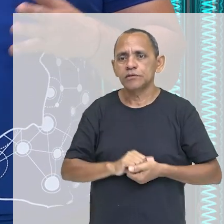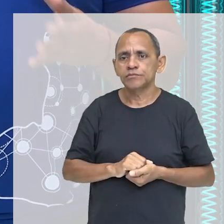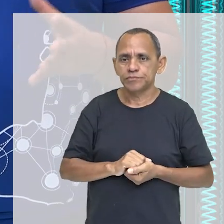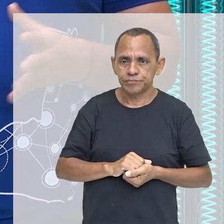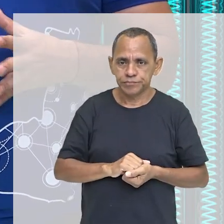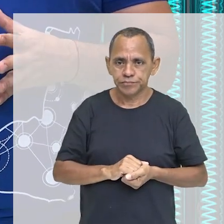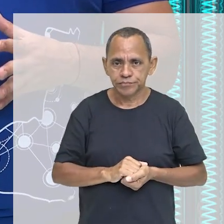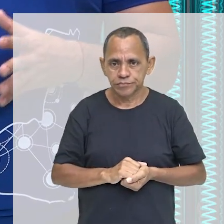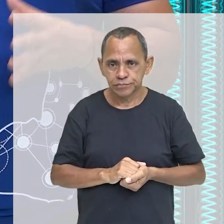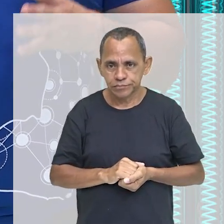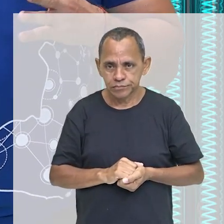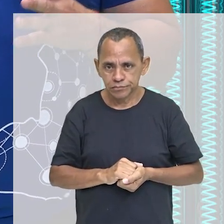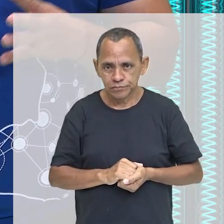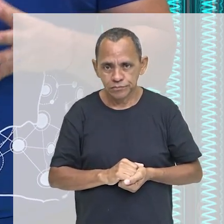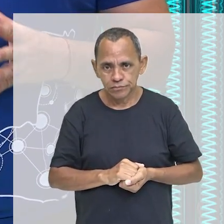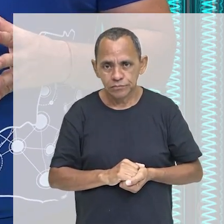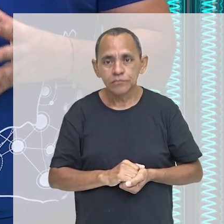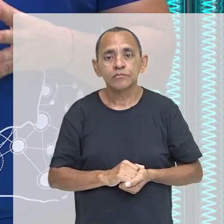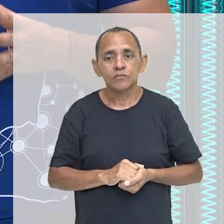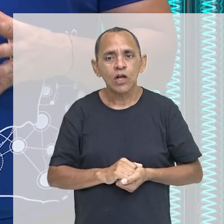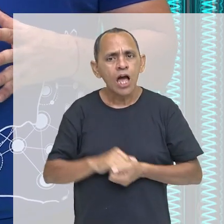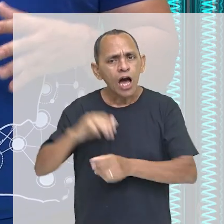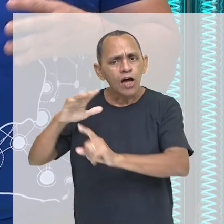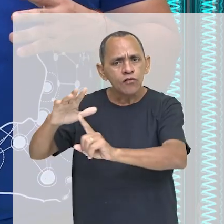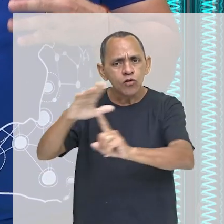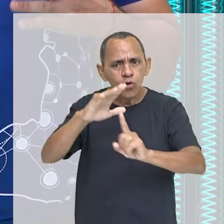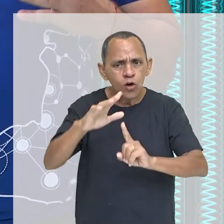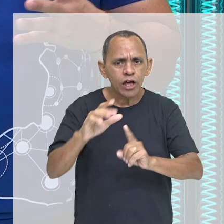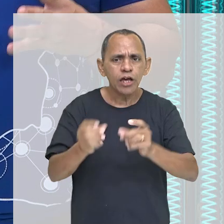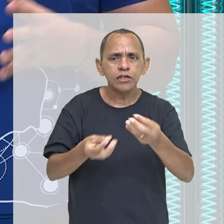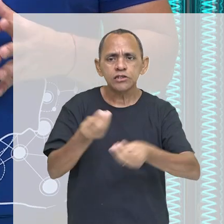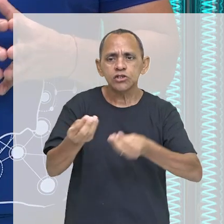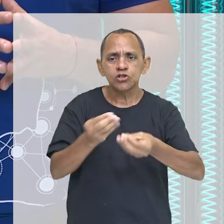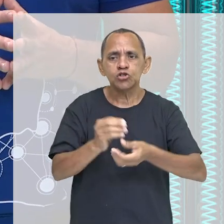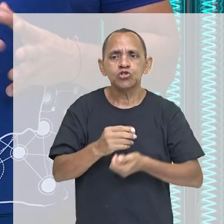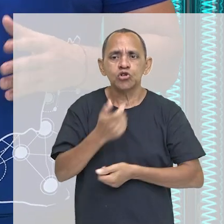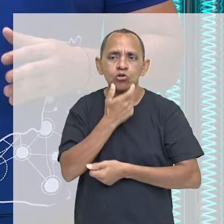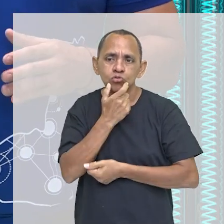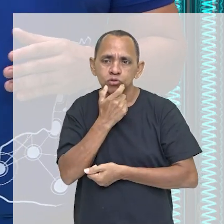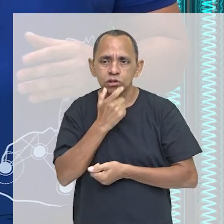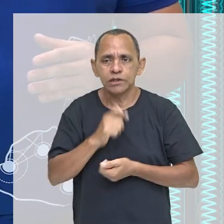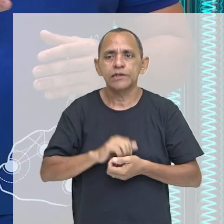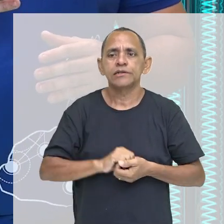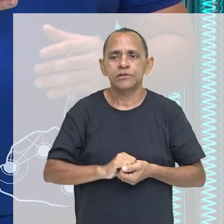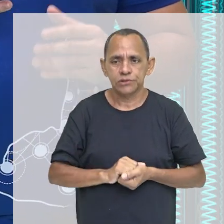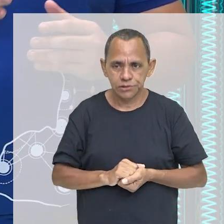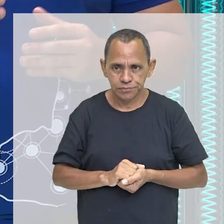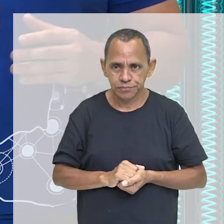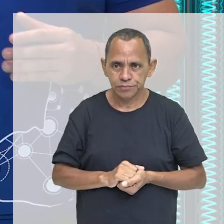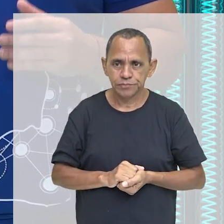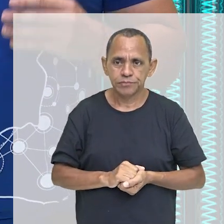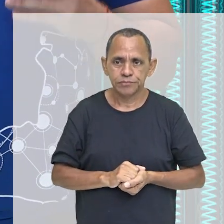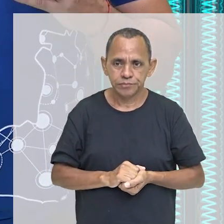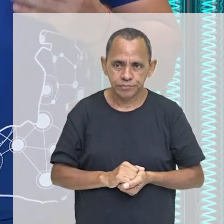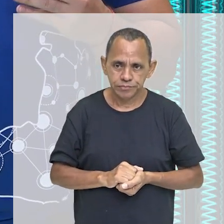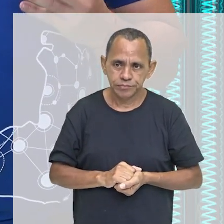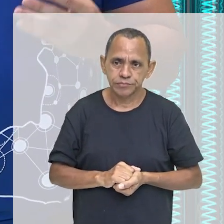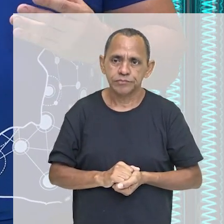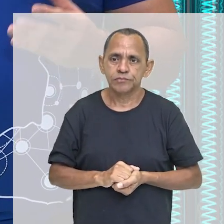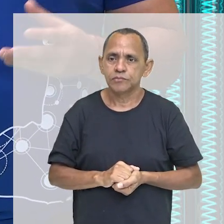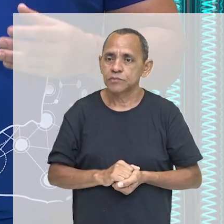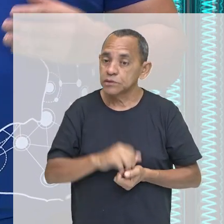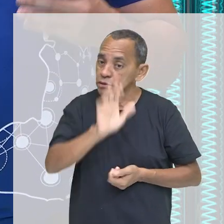entertainment on cultural norms and consumer behavior in Oceania. Então, tem toda a influência da